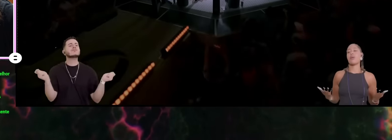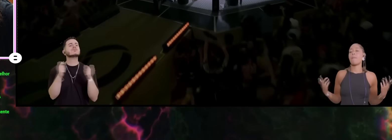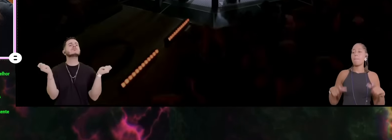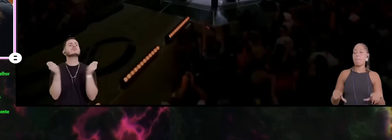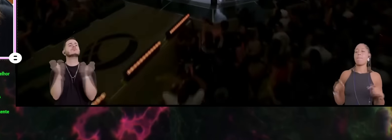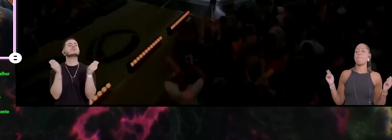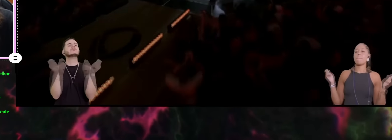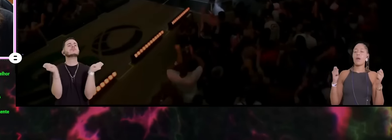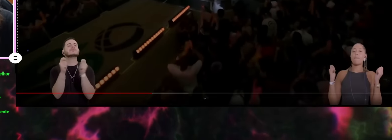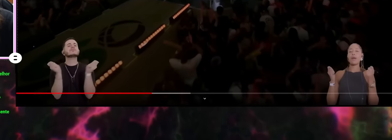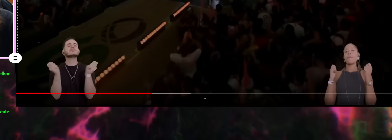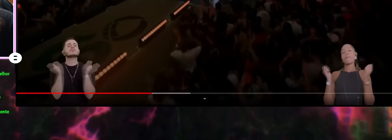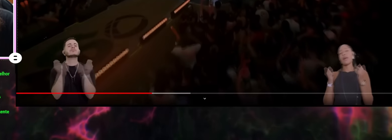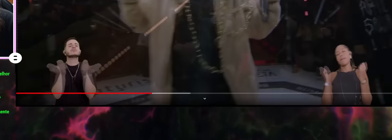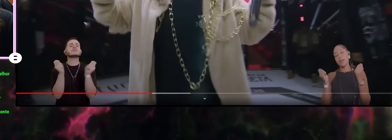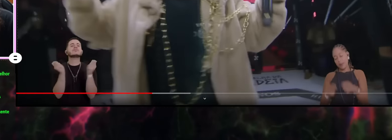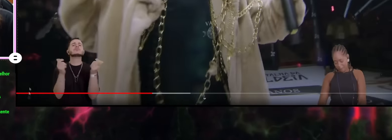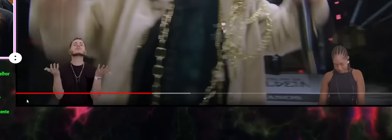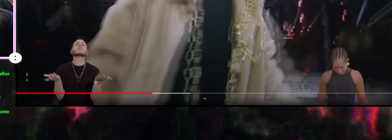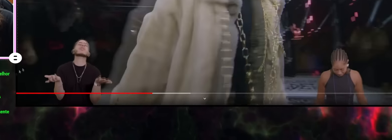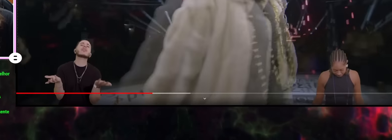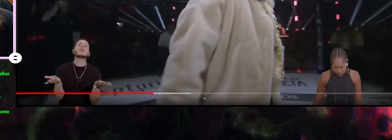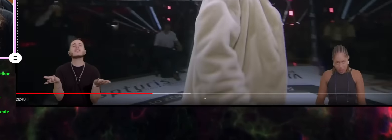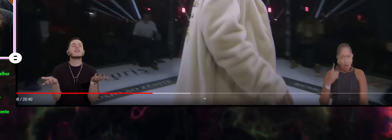Esse round do Vitor rimou bem,